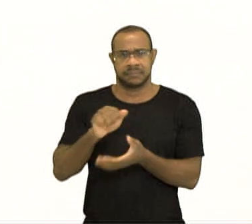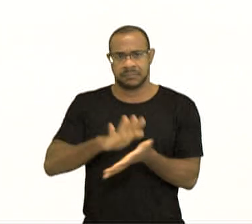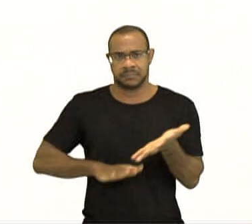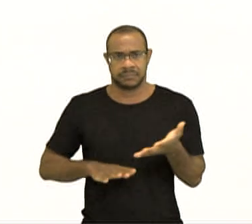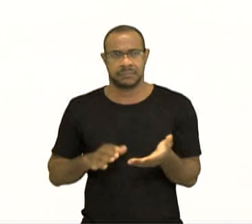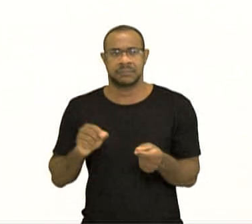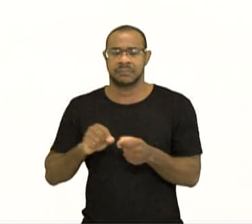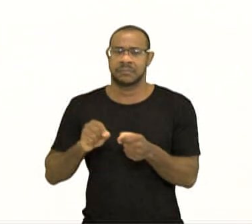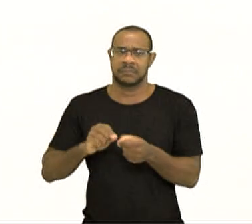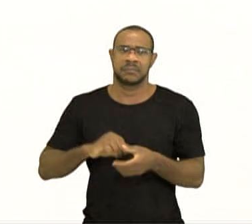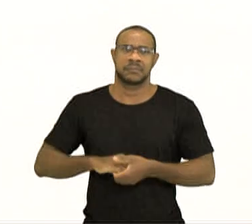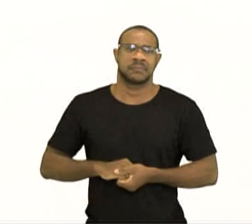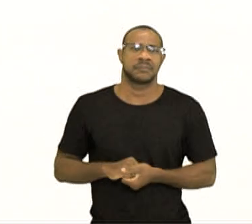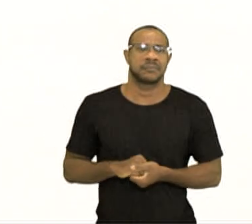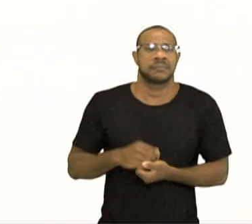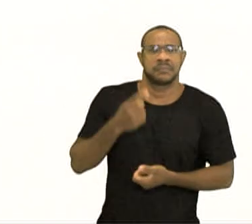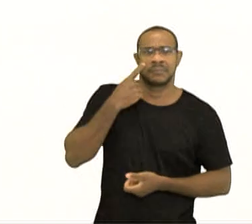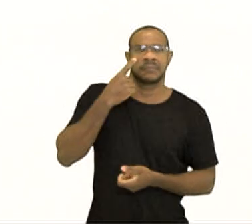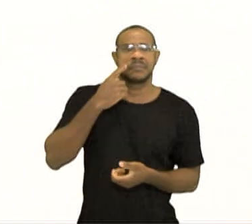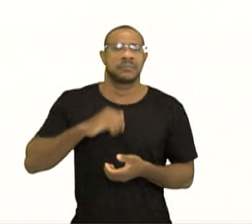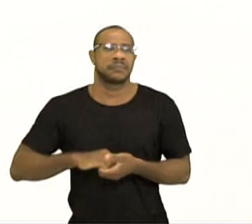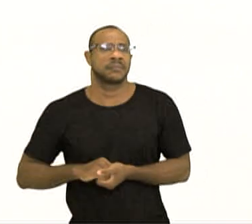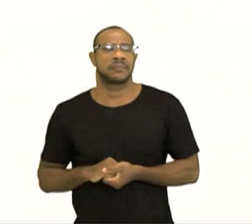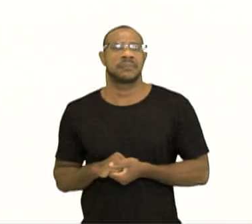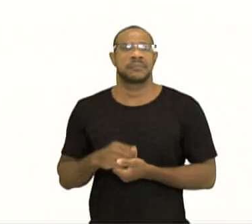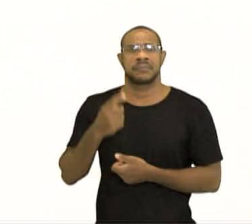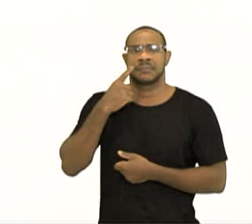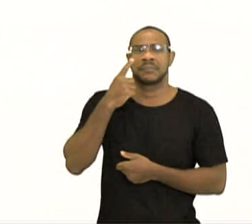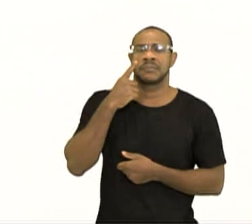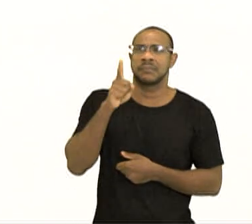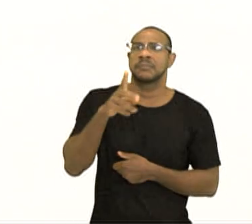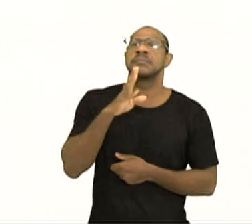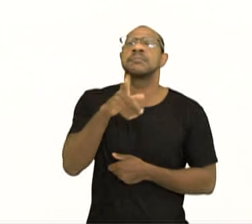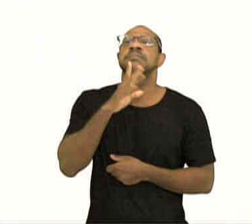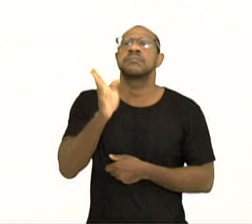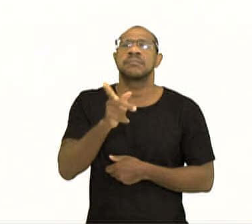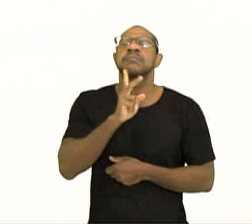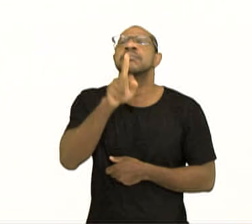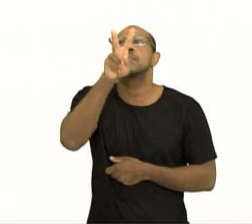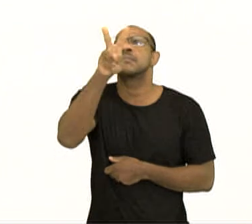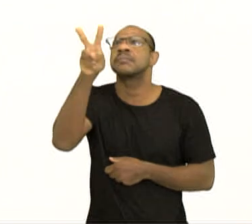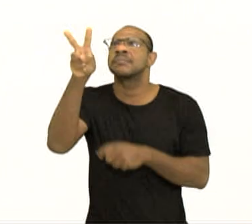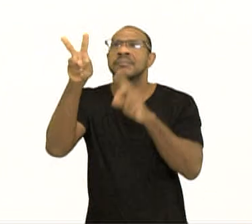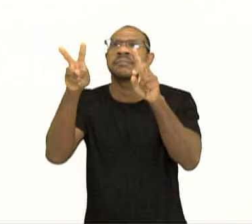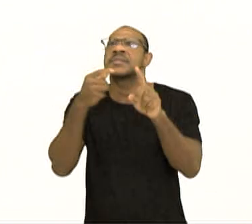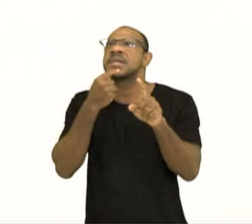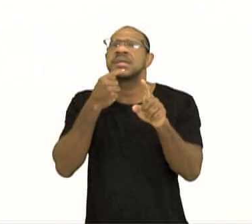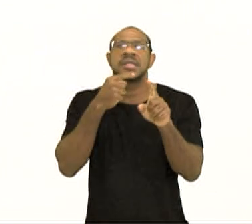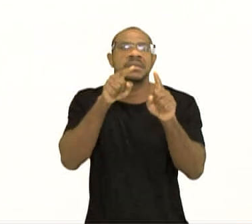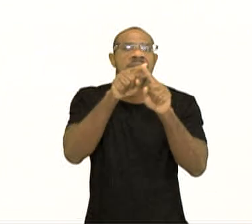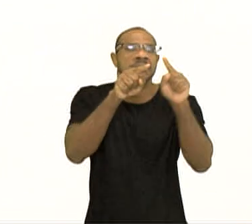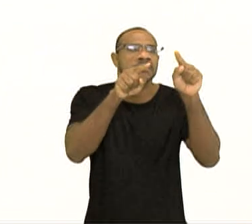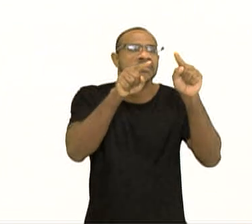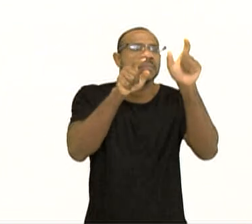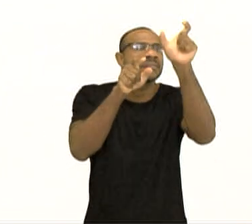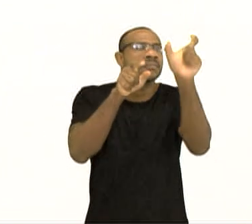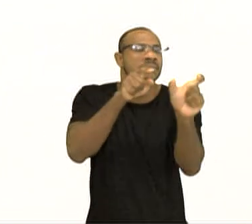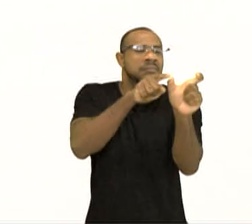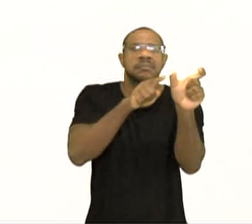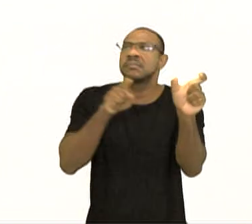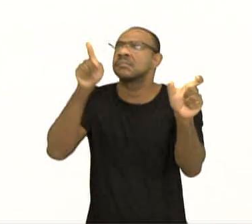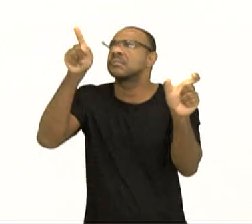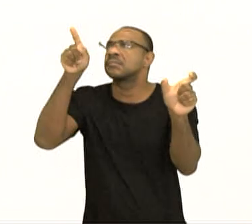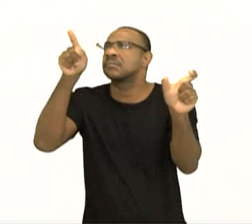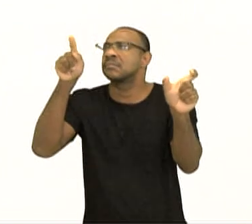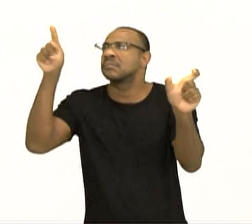começa por eliminação. Vai naquela que você já sabe, tá ok? Nas outras, através da imagem,